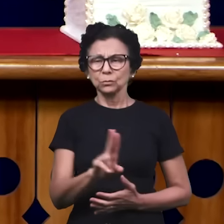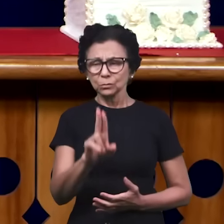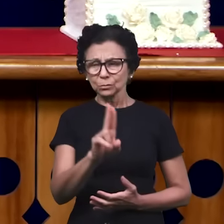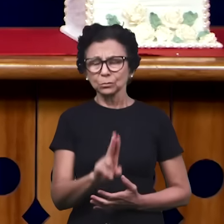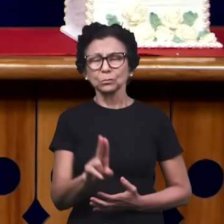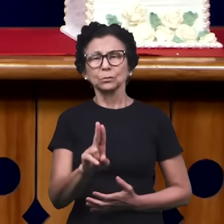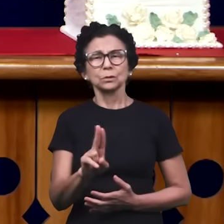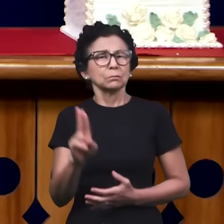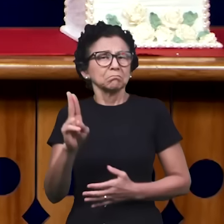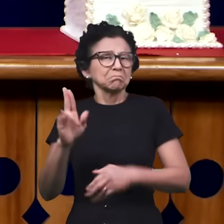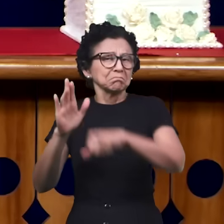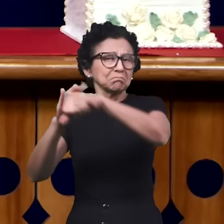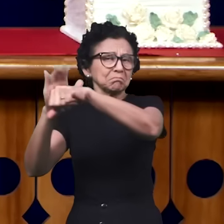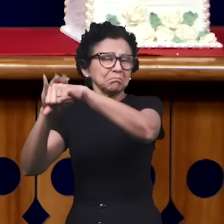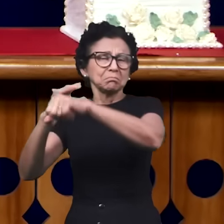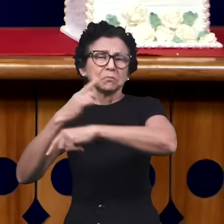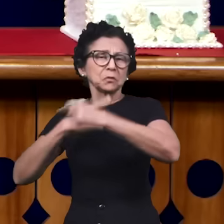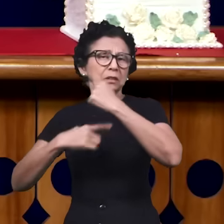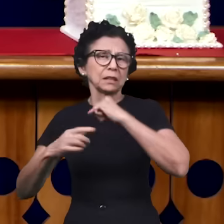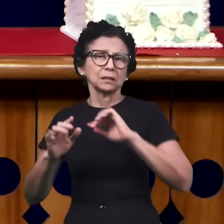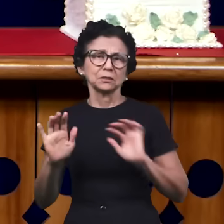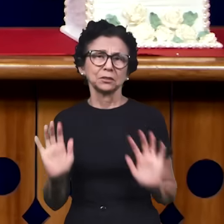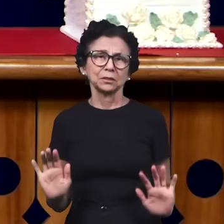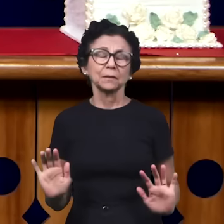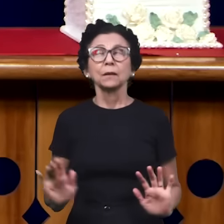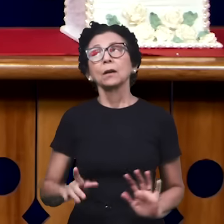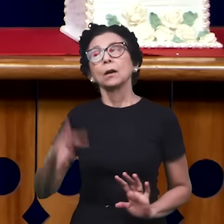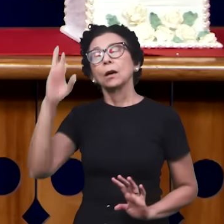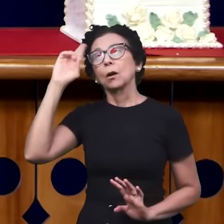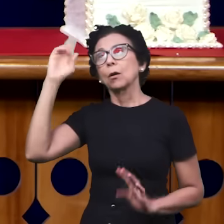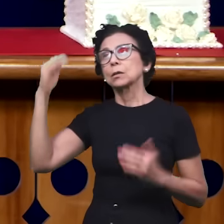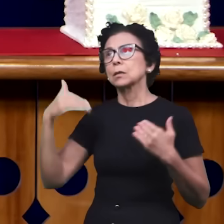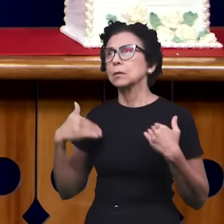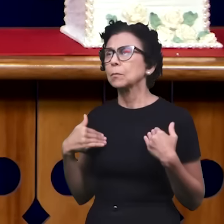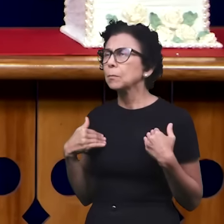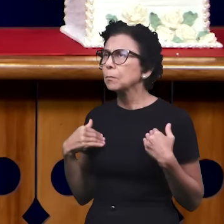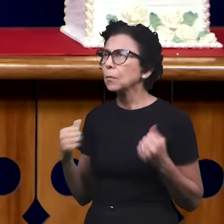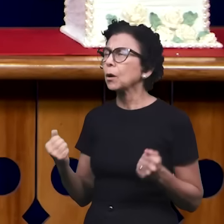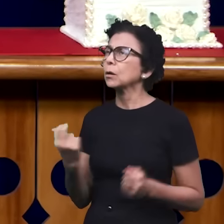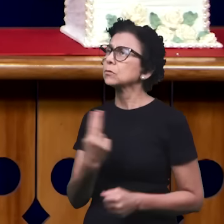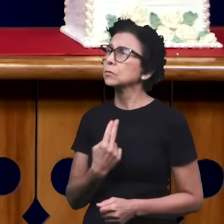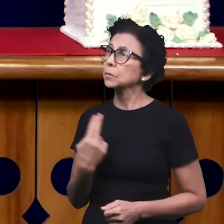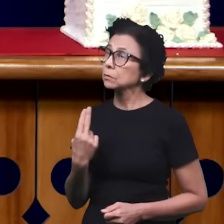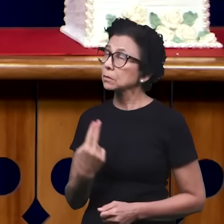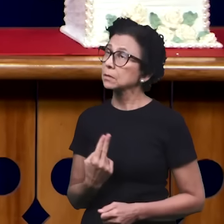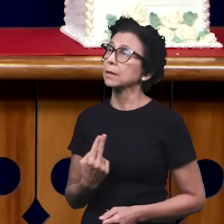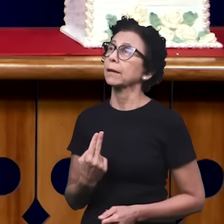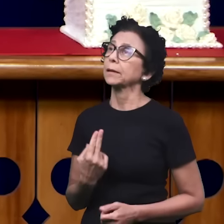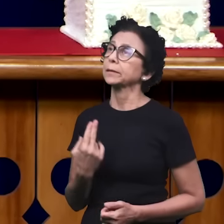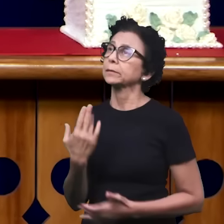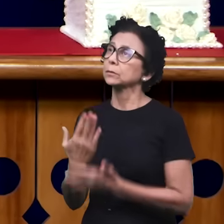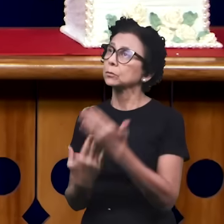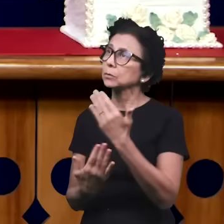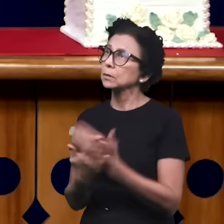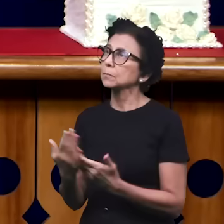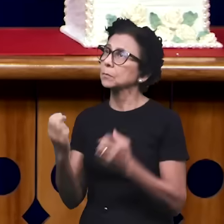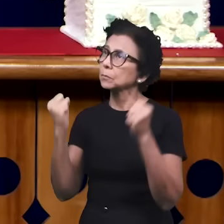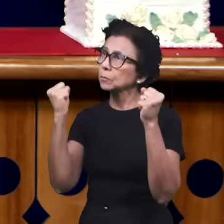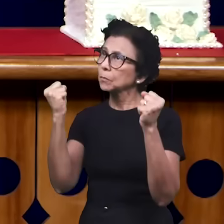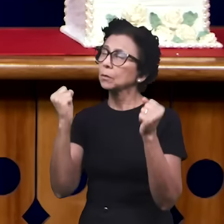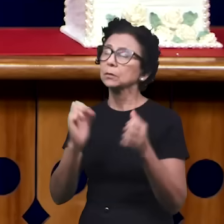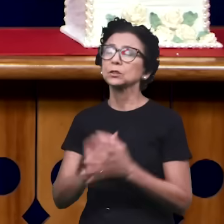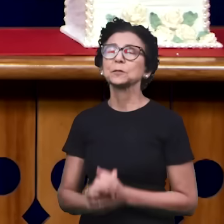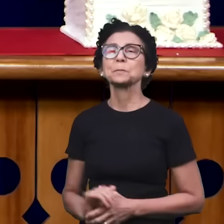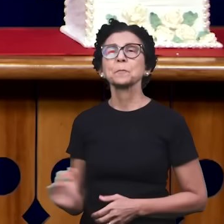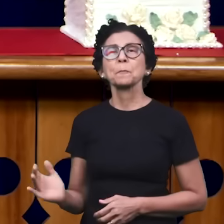nossa definição é dizer o seguinte: olha, Senhor, eis-me aqui, faze de mim um instrumento na mão do Senhor. Mas também há